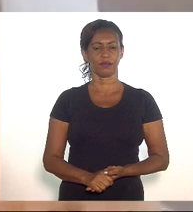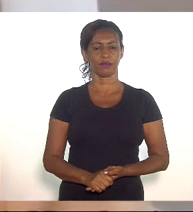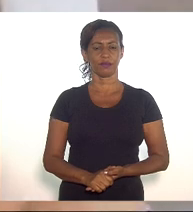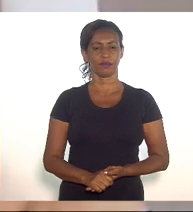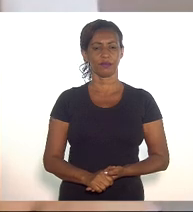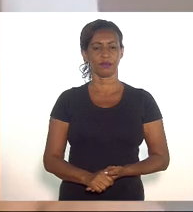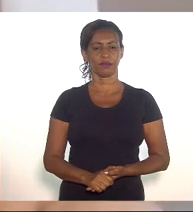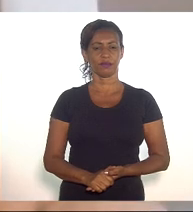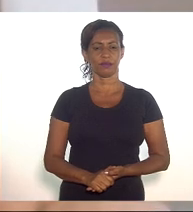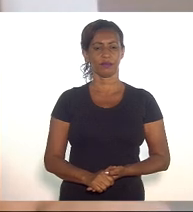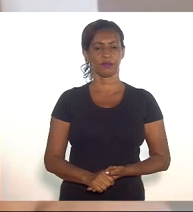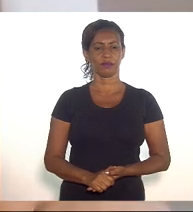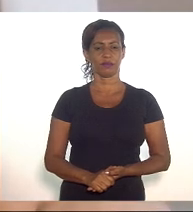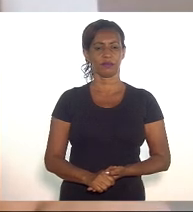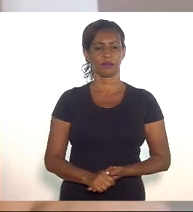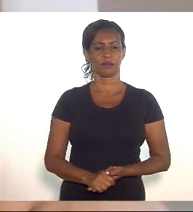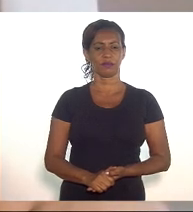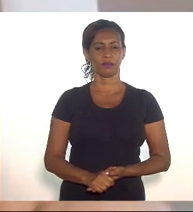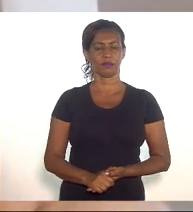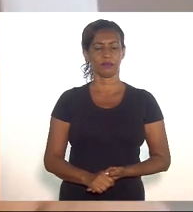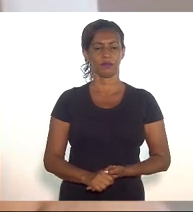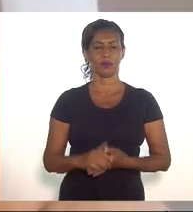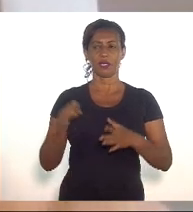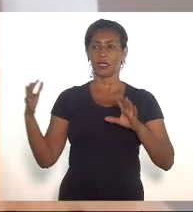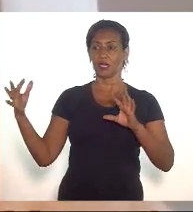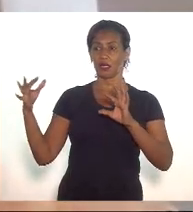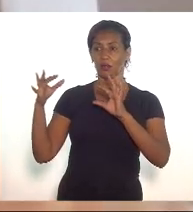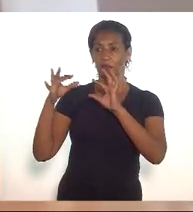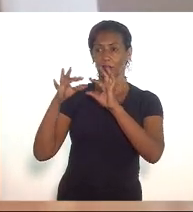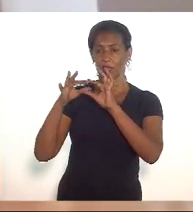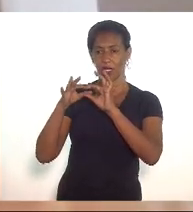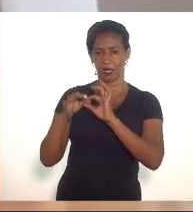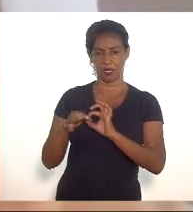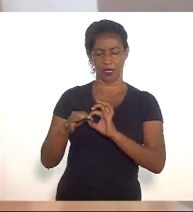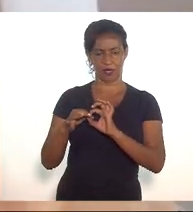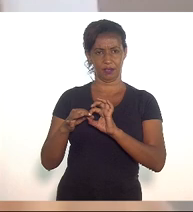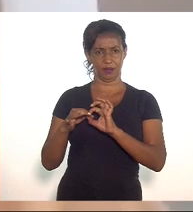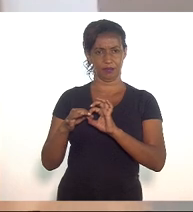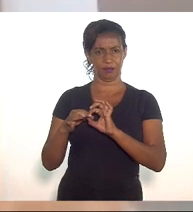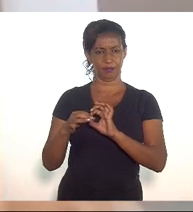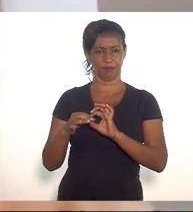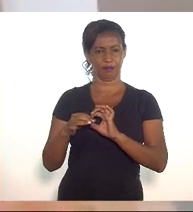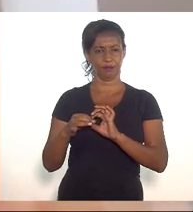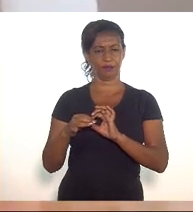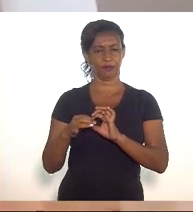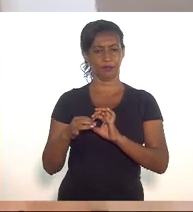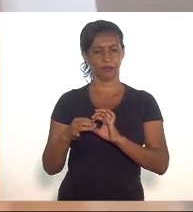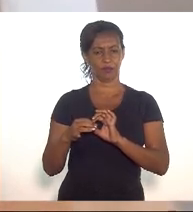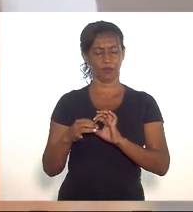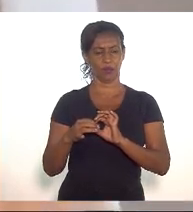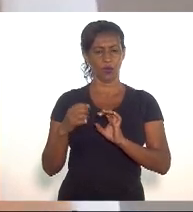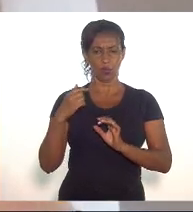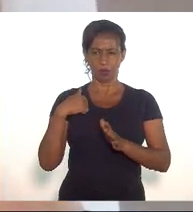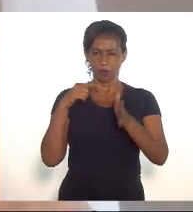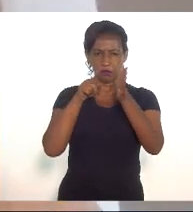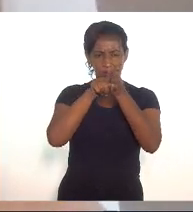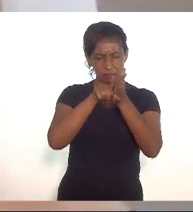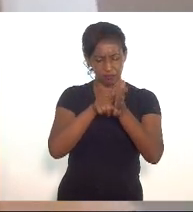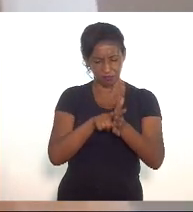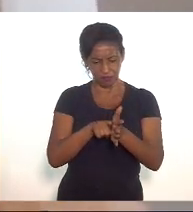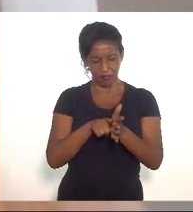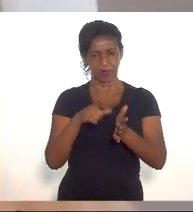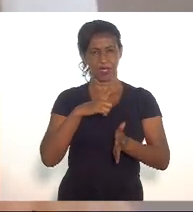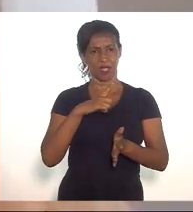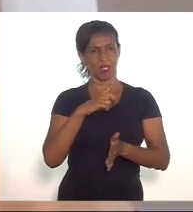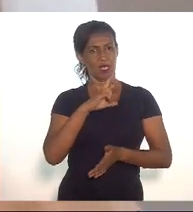que se transformam, estão alinhadas em consonância com a LOA. O diagnóstico que eu posso dizer para os senhores do que a